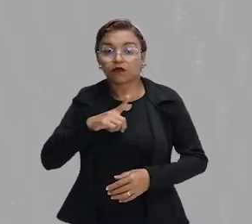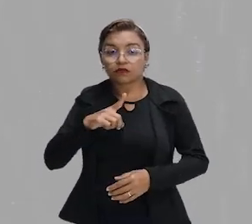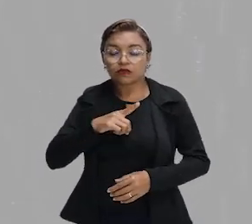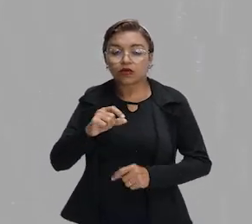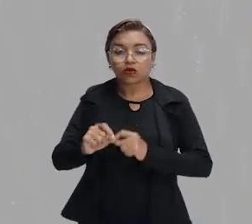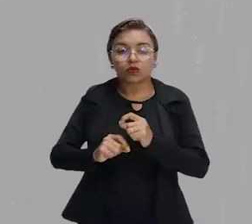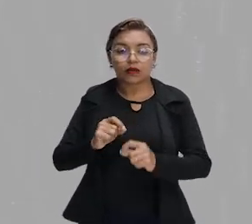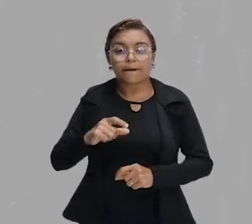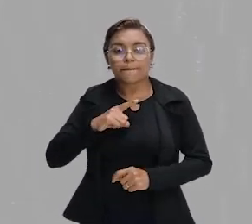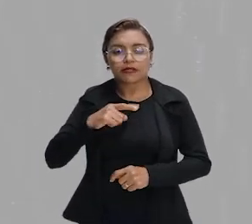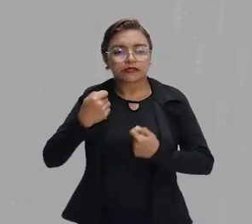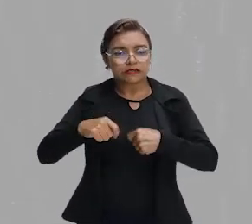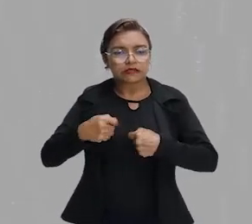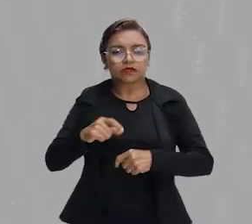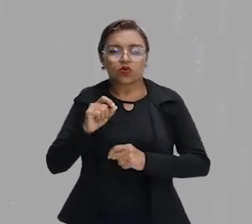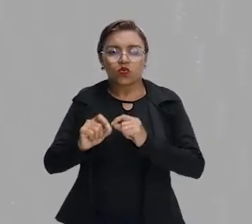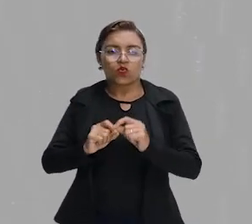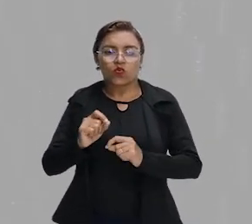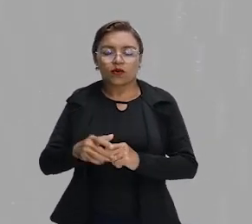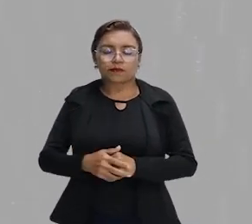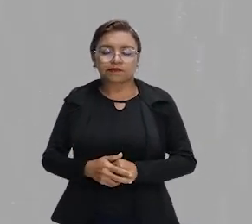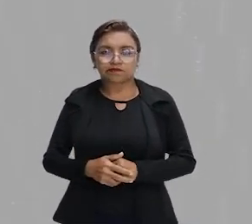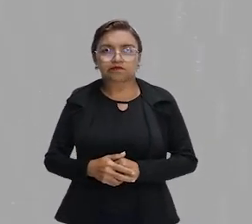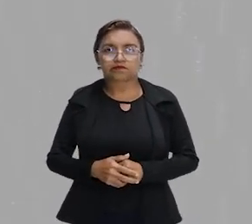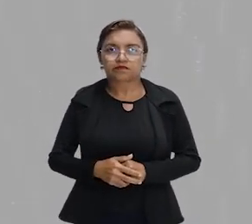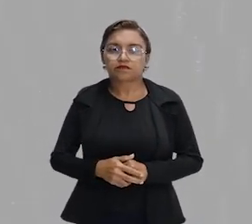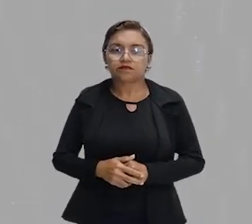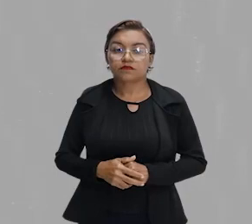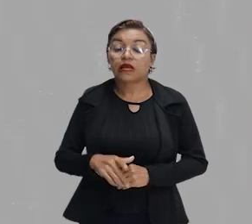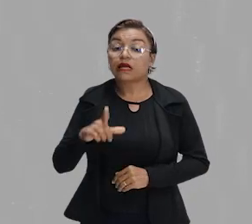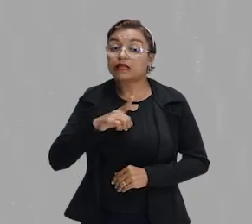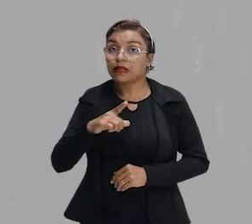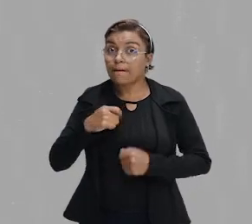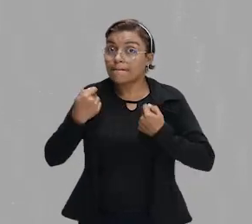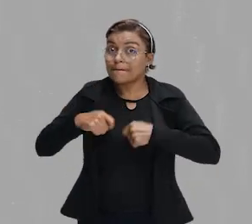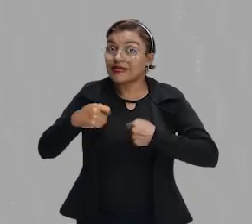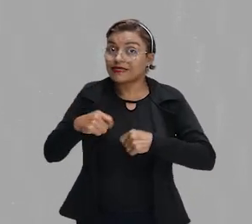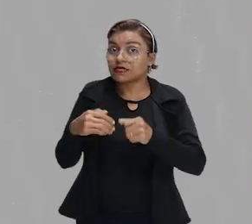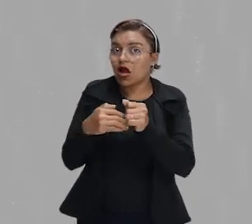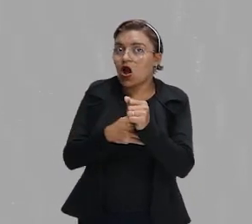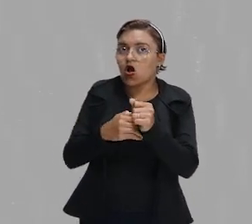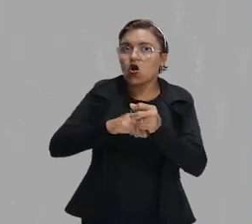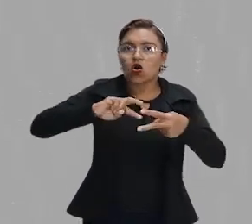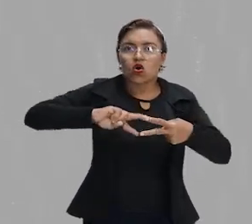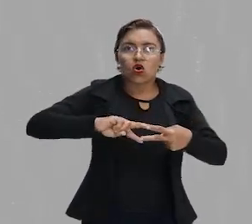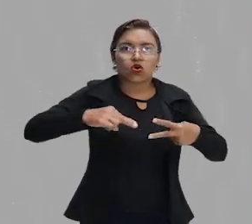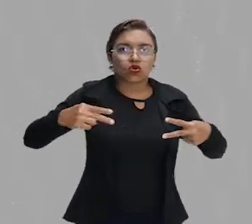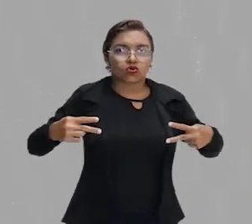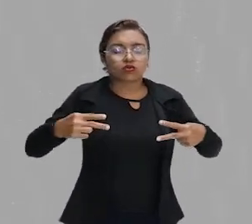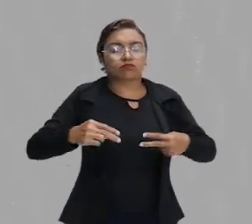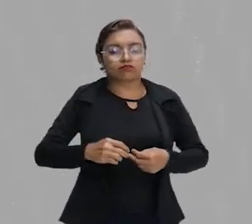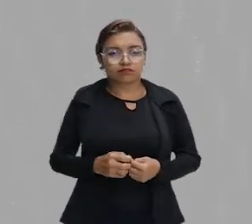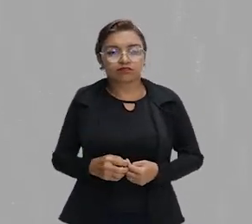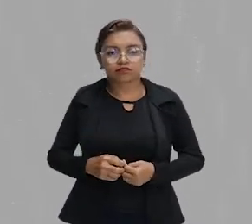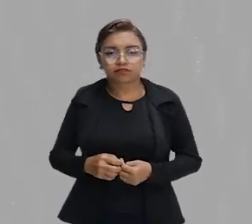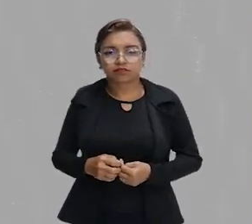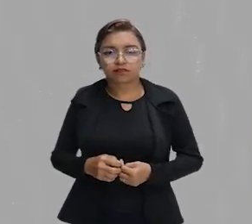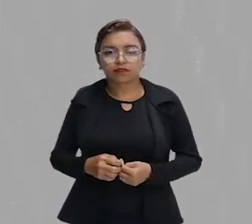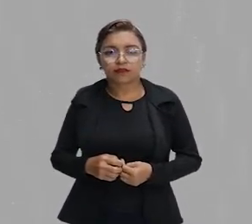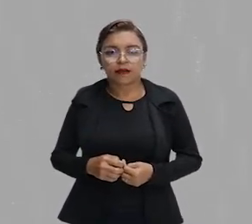haver, no caso, tem que ter o código genético. Esse código genético, a gente diz que